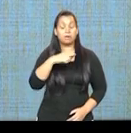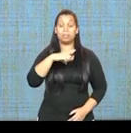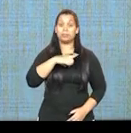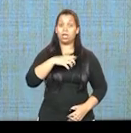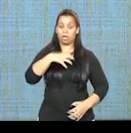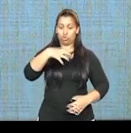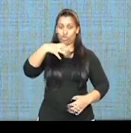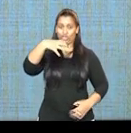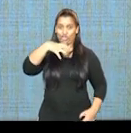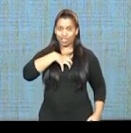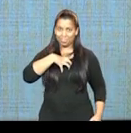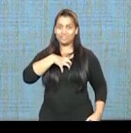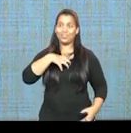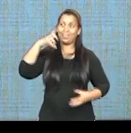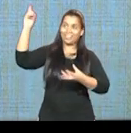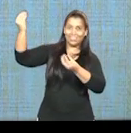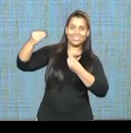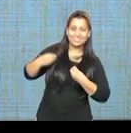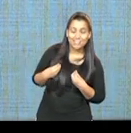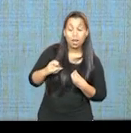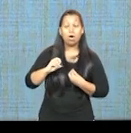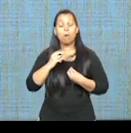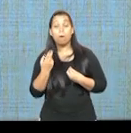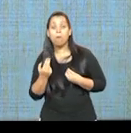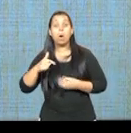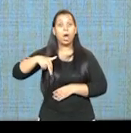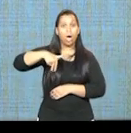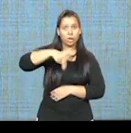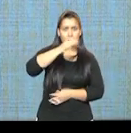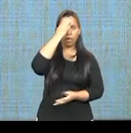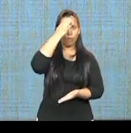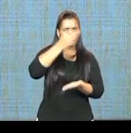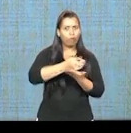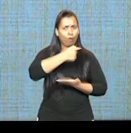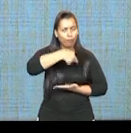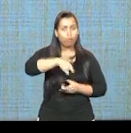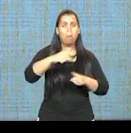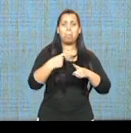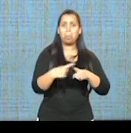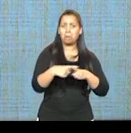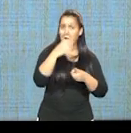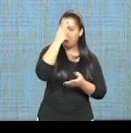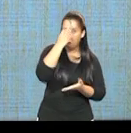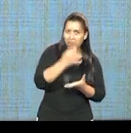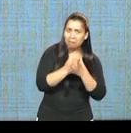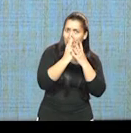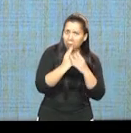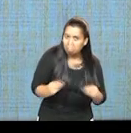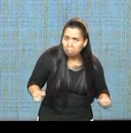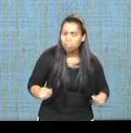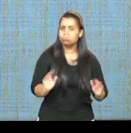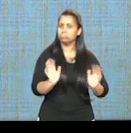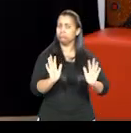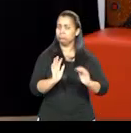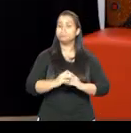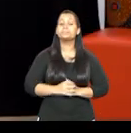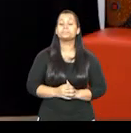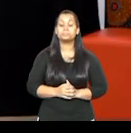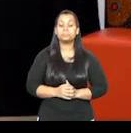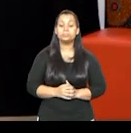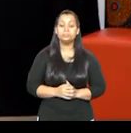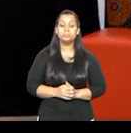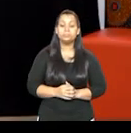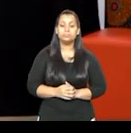Deus dá. Ou, andar com fé eu vou, que a fé não costuma falhar. Pois